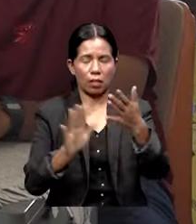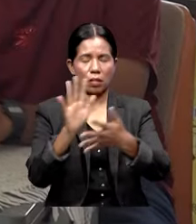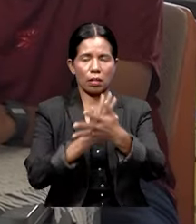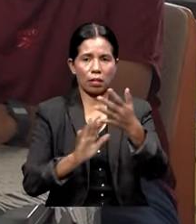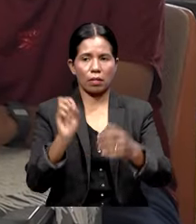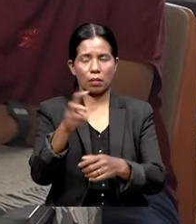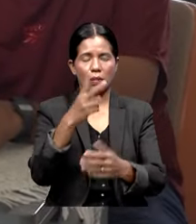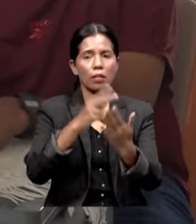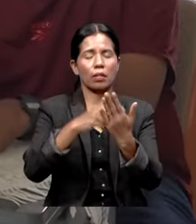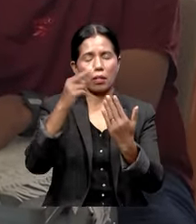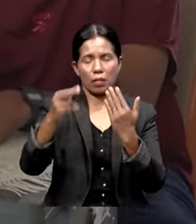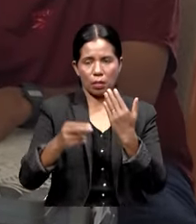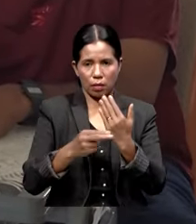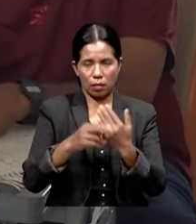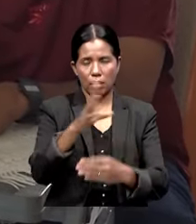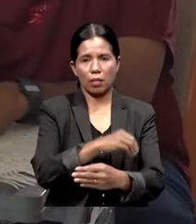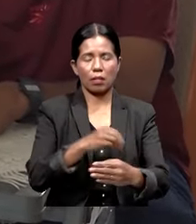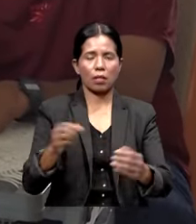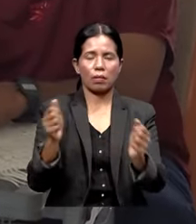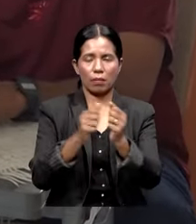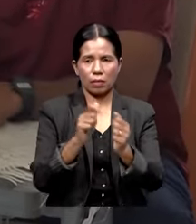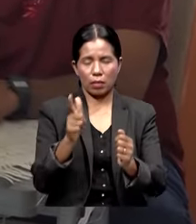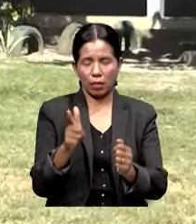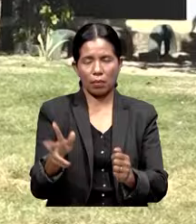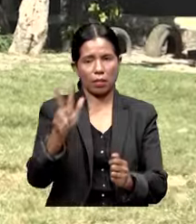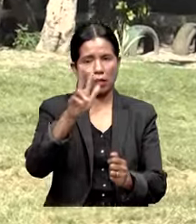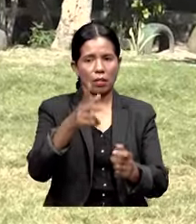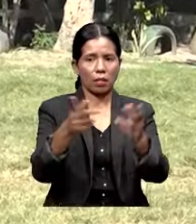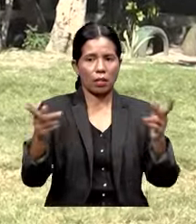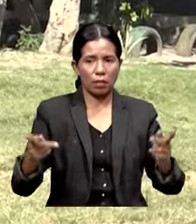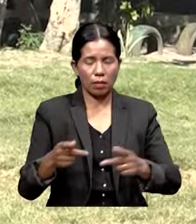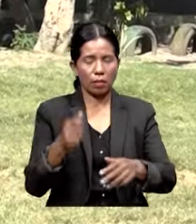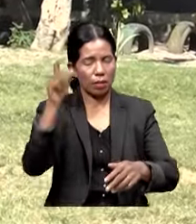12 de novembro, Massacre Santa Cruz, Badala, Trono e Santolo e a Fátima